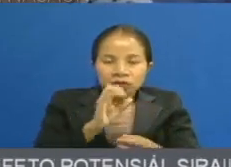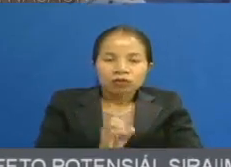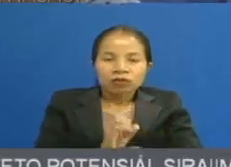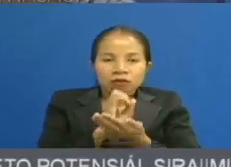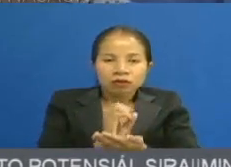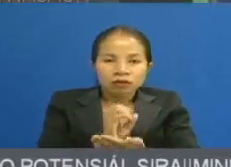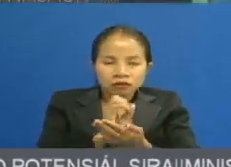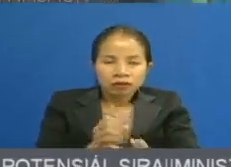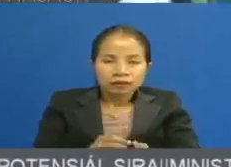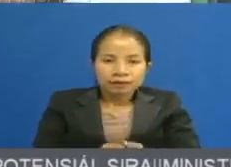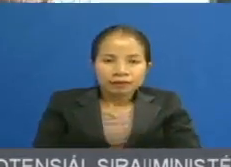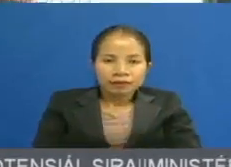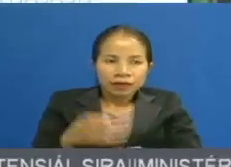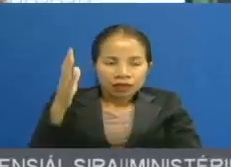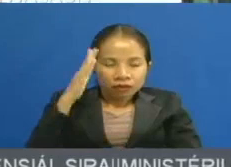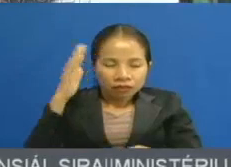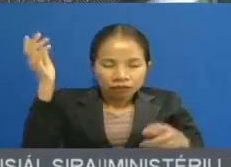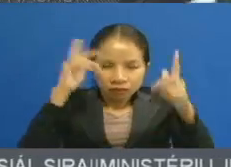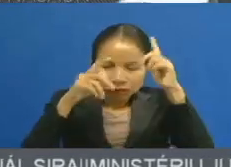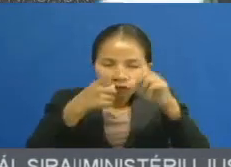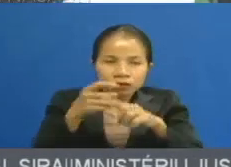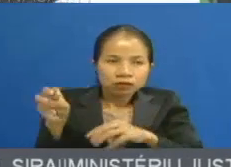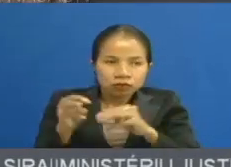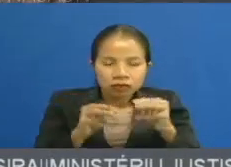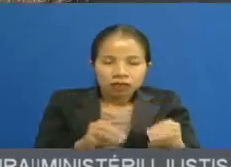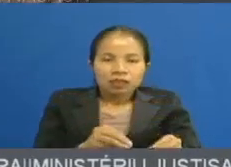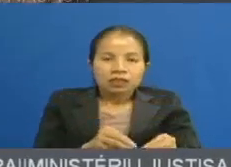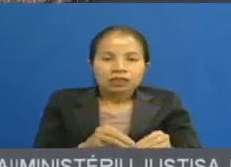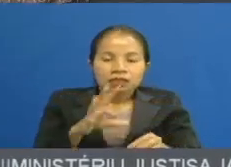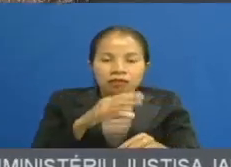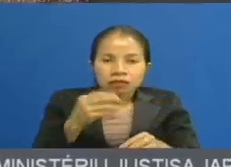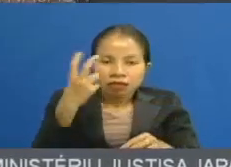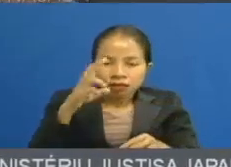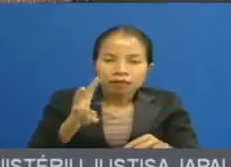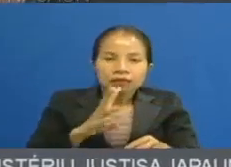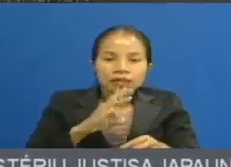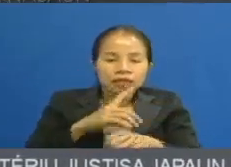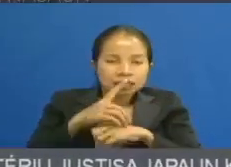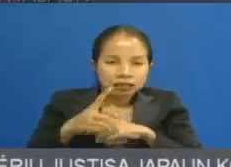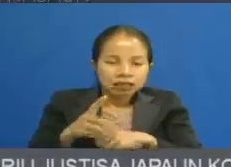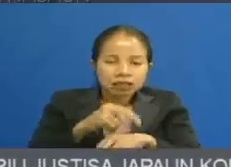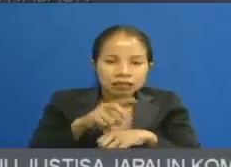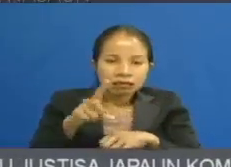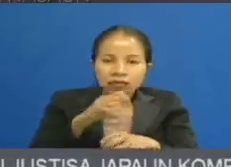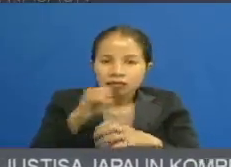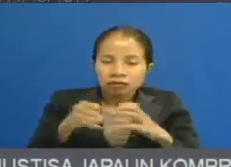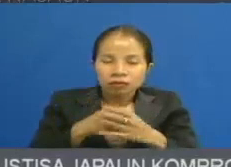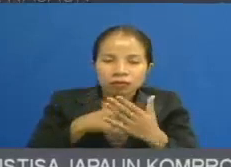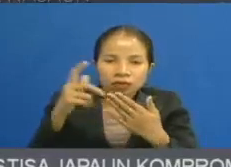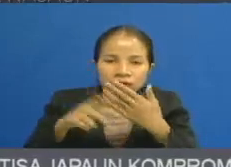Raioa. Rodi identifica causa russa mudança climática no conservação B desastres naturais, inclui